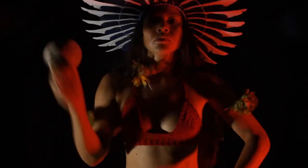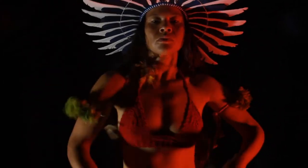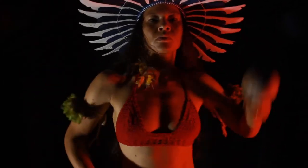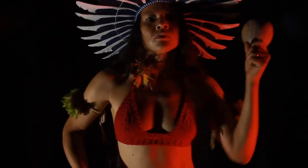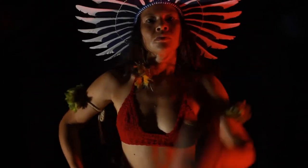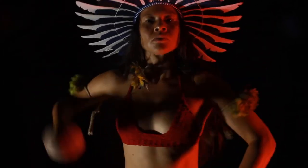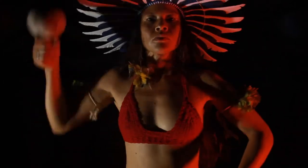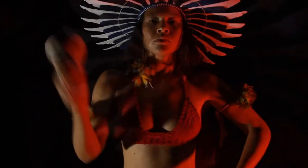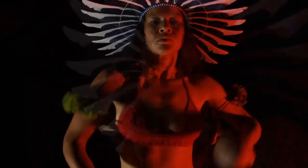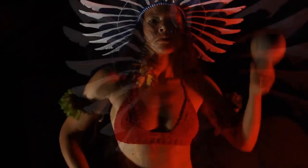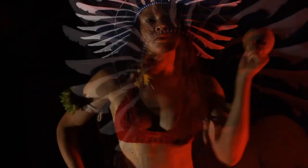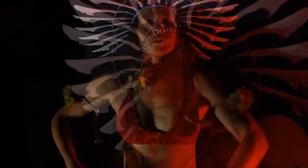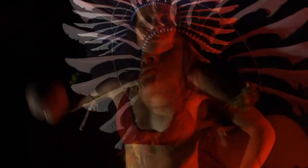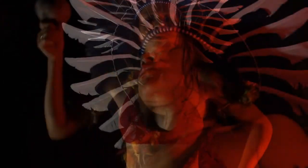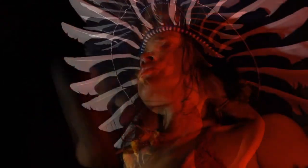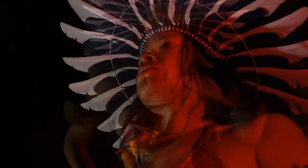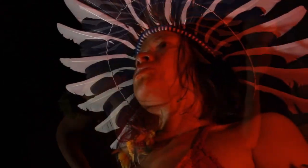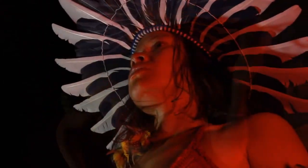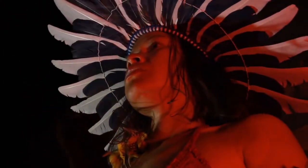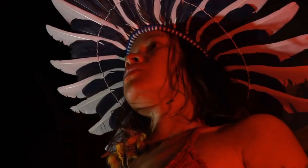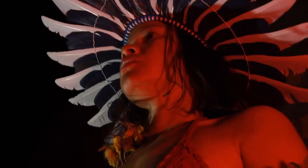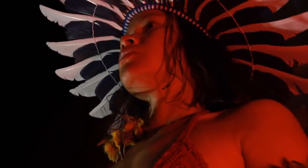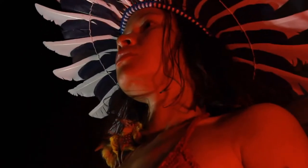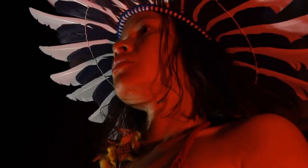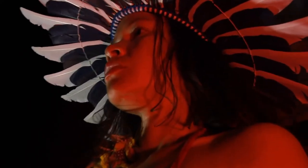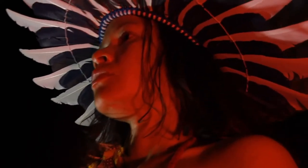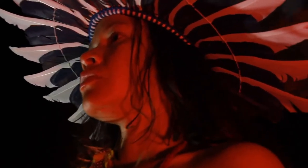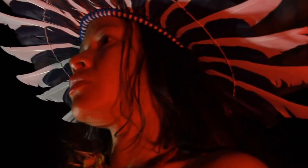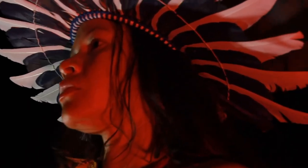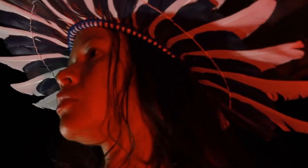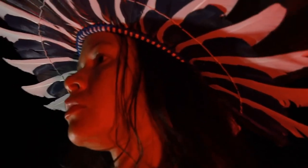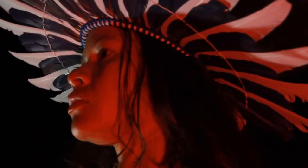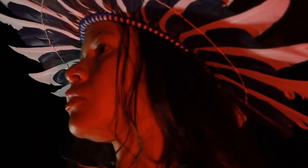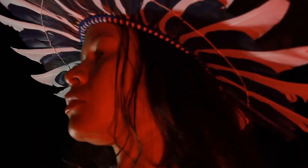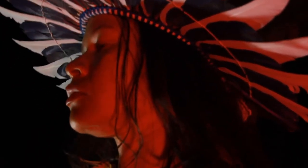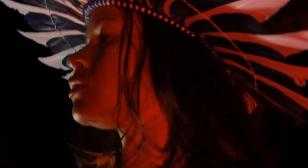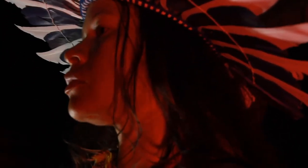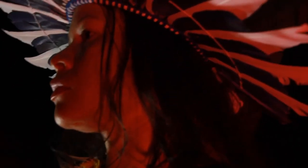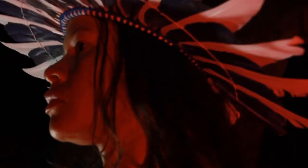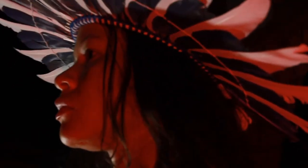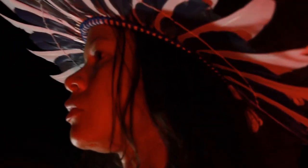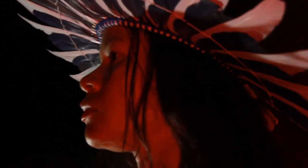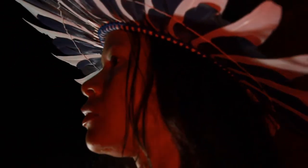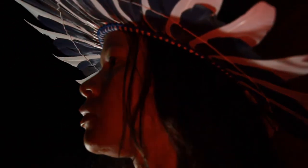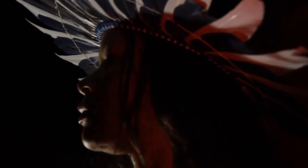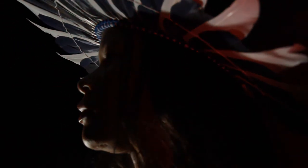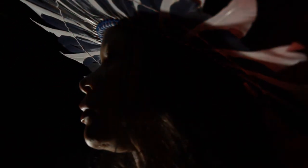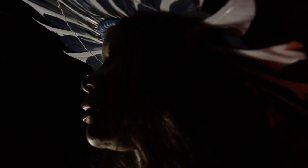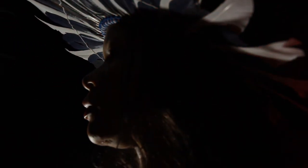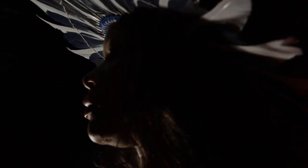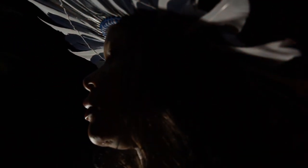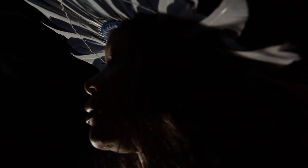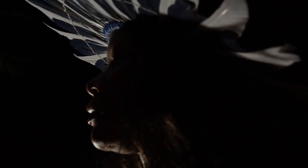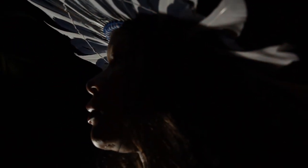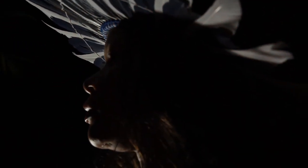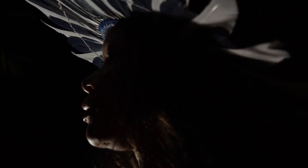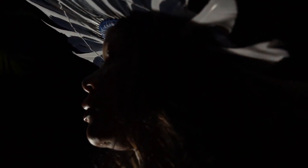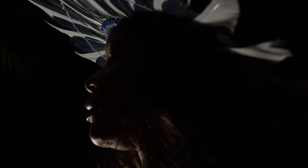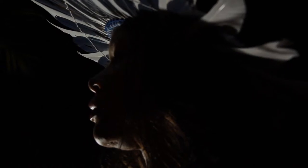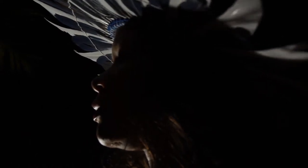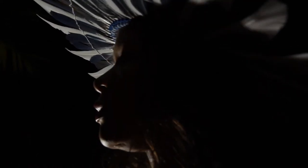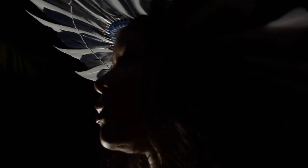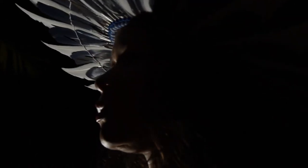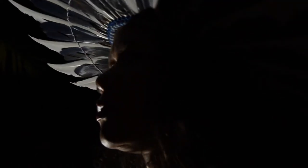diferença é o meu destino. A diferença tem tudo. tudo aberto. A